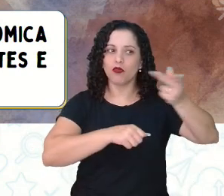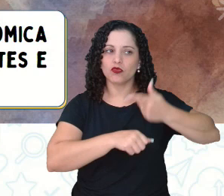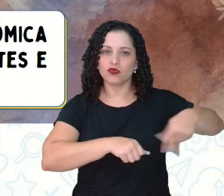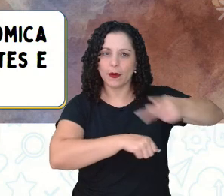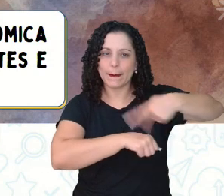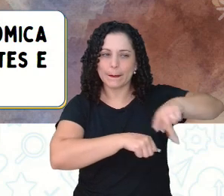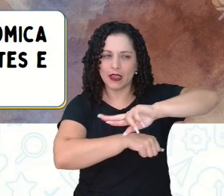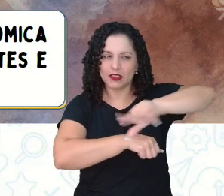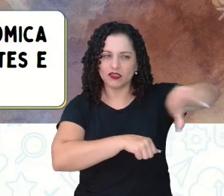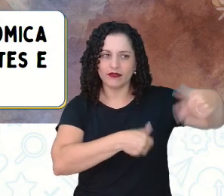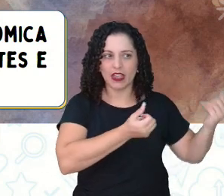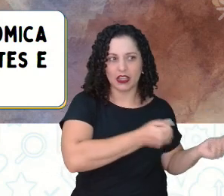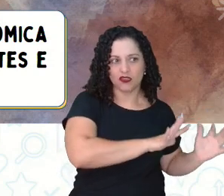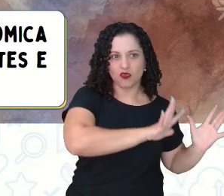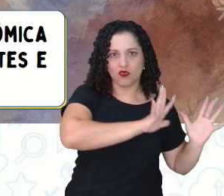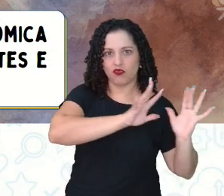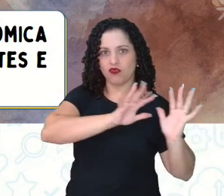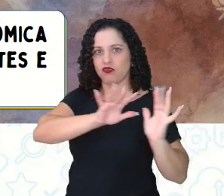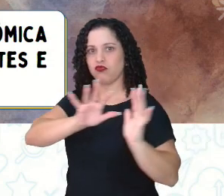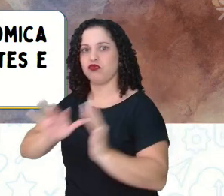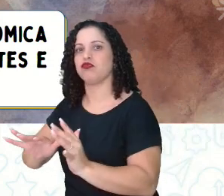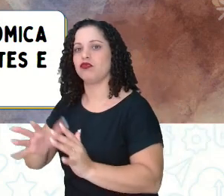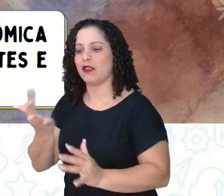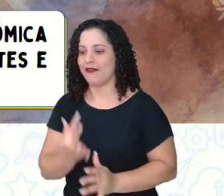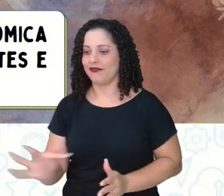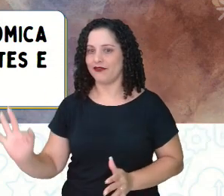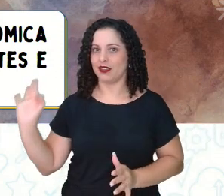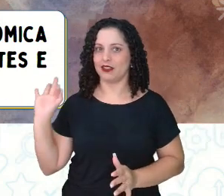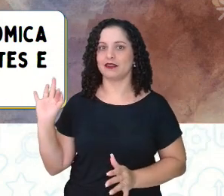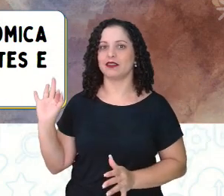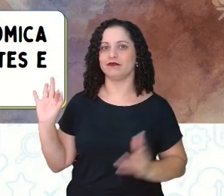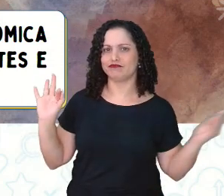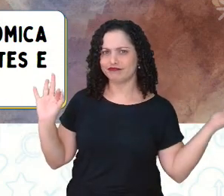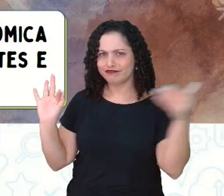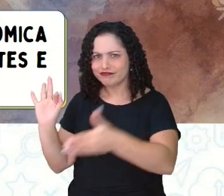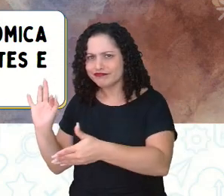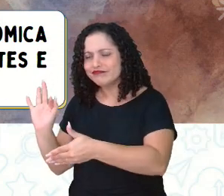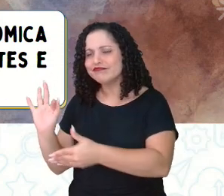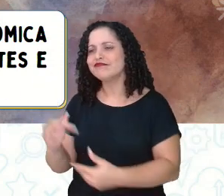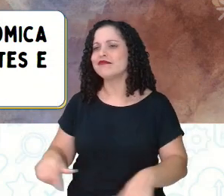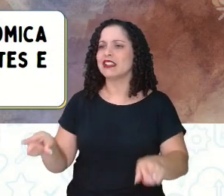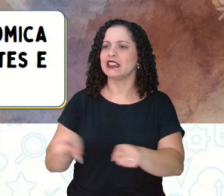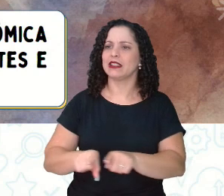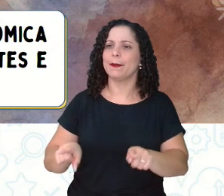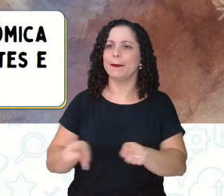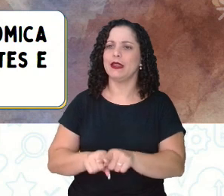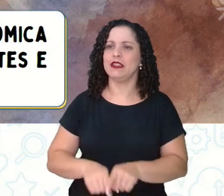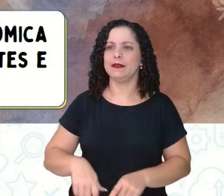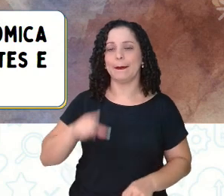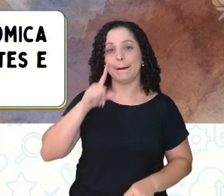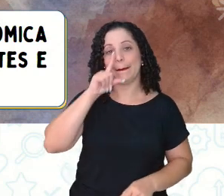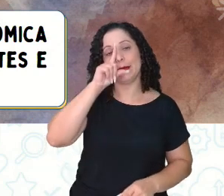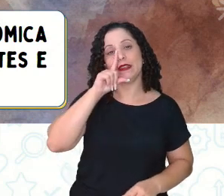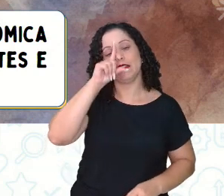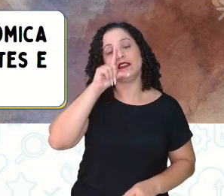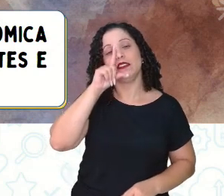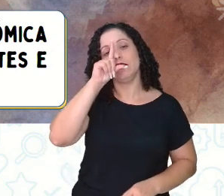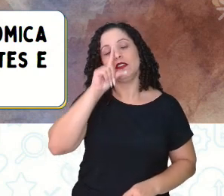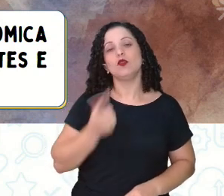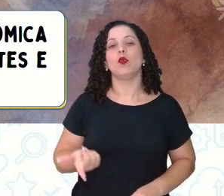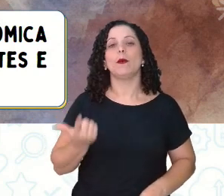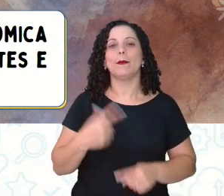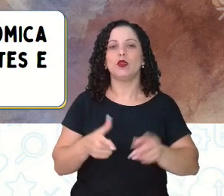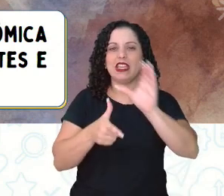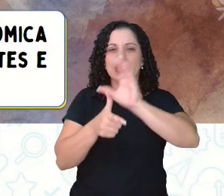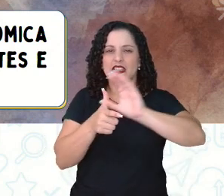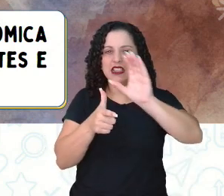estrangeiras ali, de outros países na França, e o agravamento da crise econômica, certo? Então,